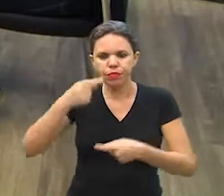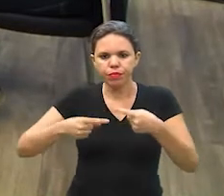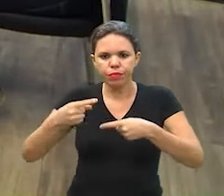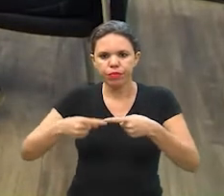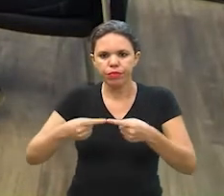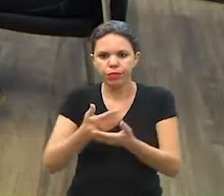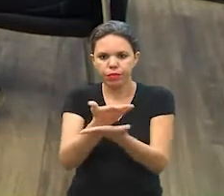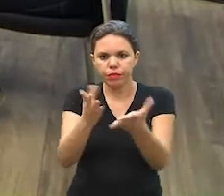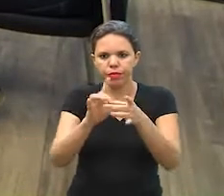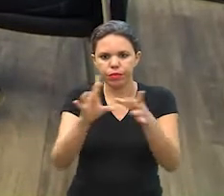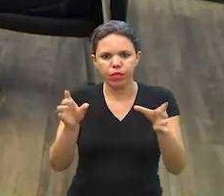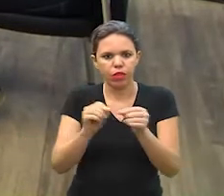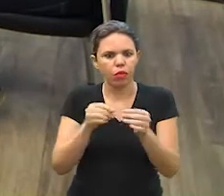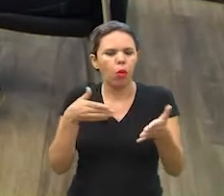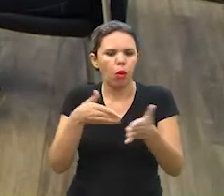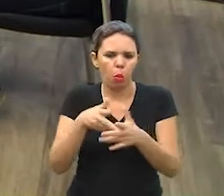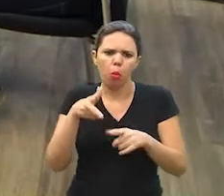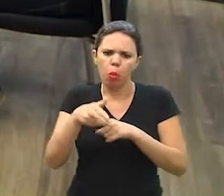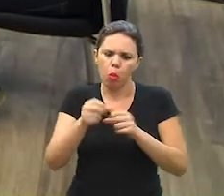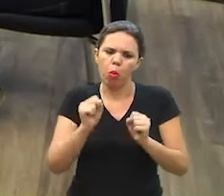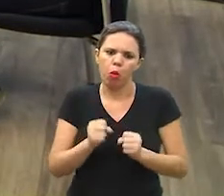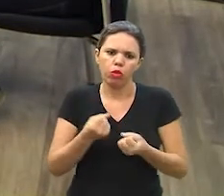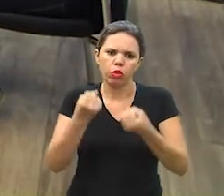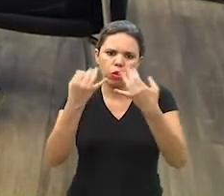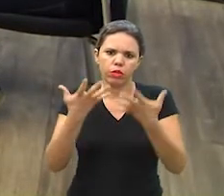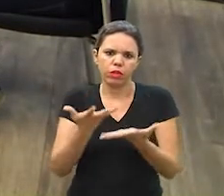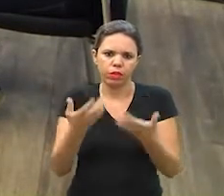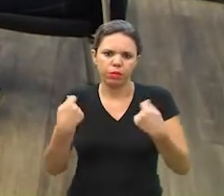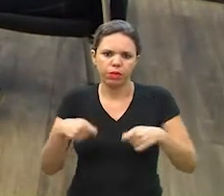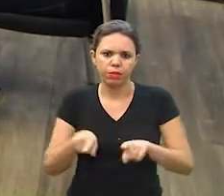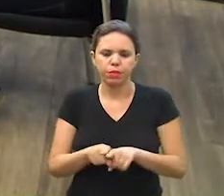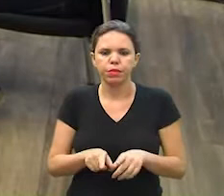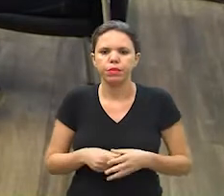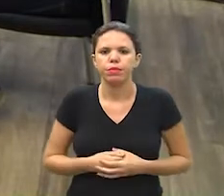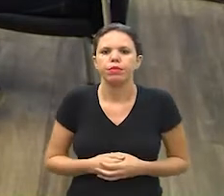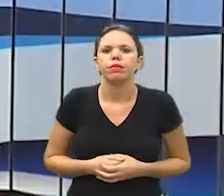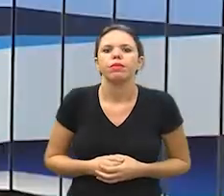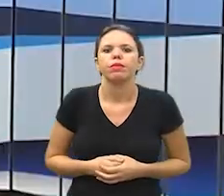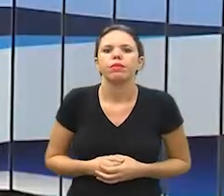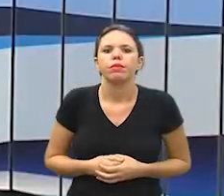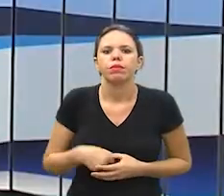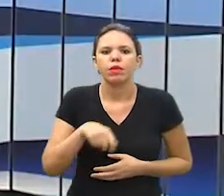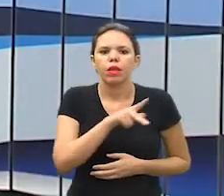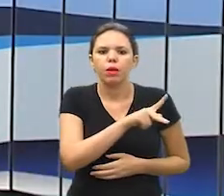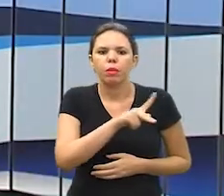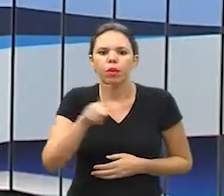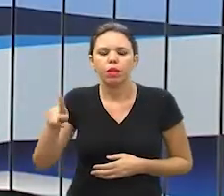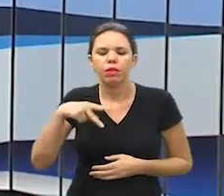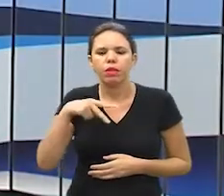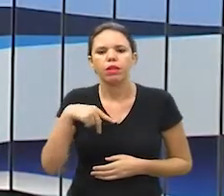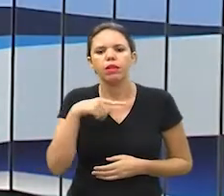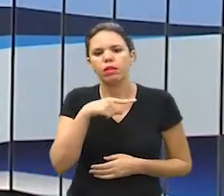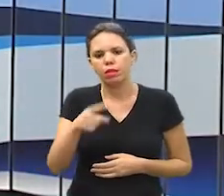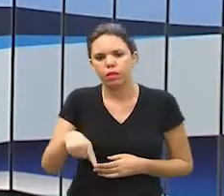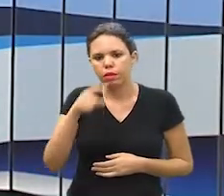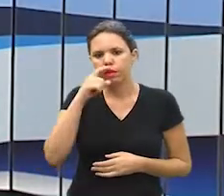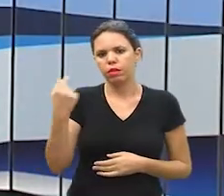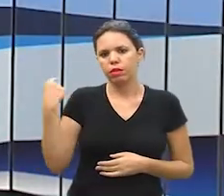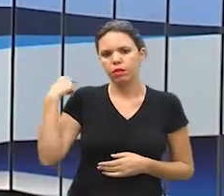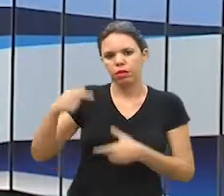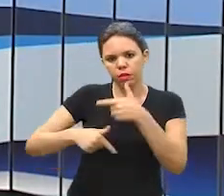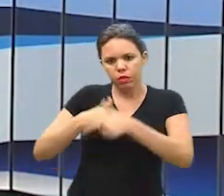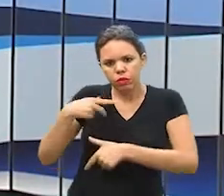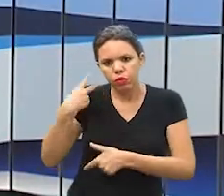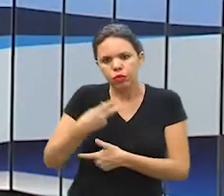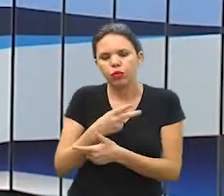debate é de vocês, faço as interrupções apenas quando necessário. Presidente Zé Carlos, o senhor estava aqui na última